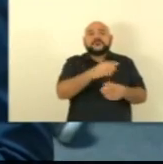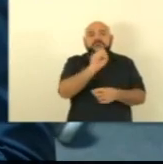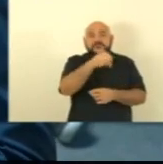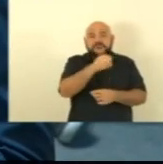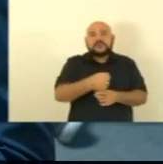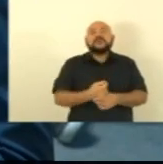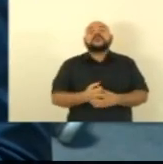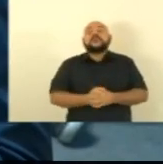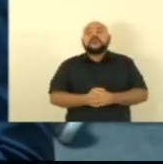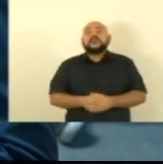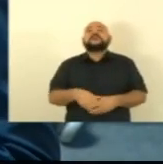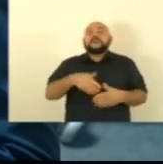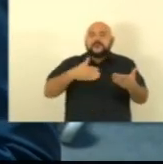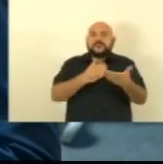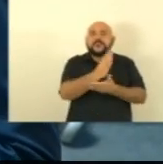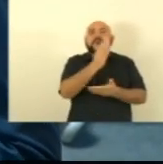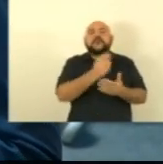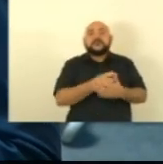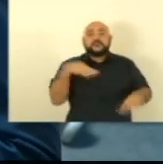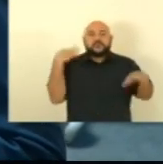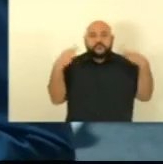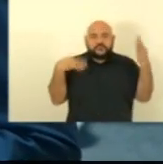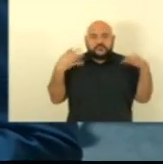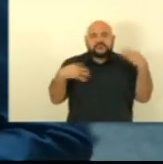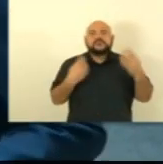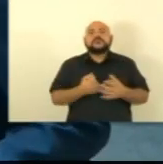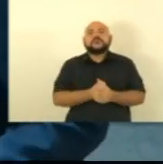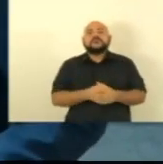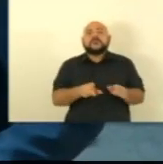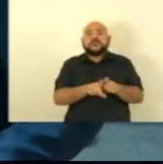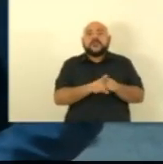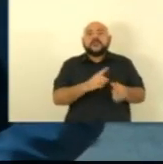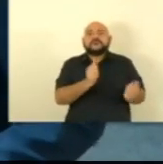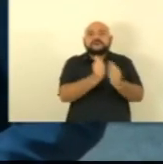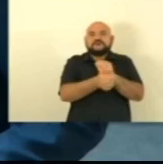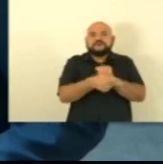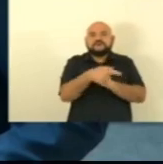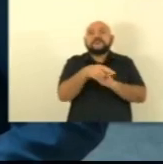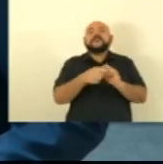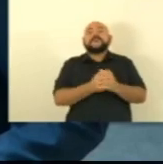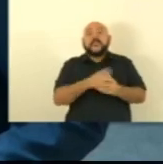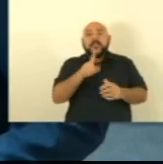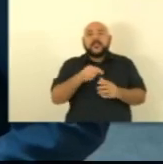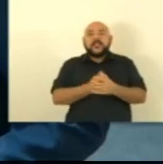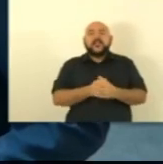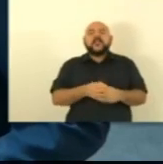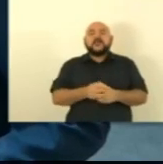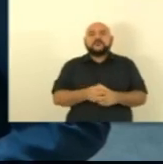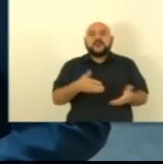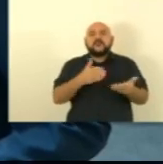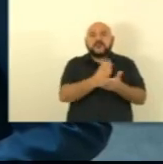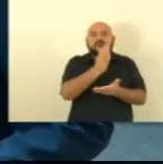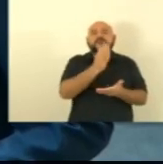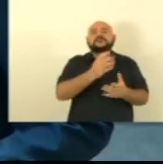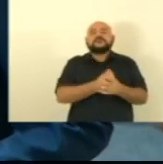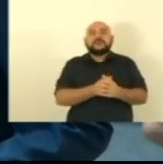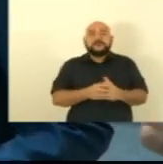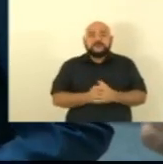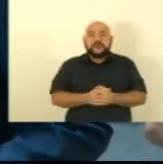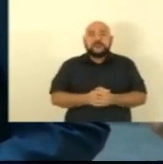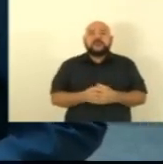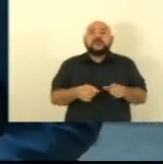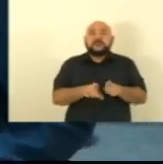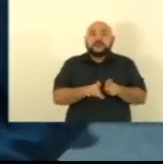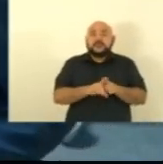Turismo e Desporto. Devolvo a matéria ao presidente para votação, com parecer pela aprovação, constitucionalidade, legalidade e